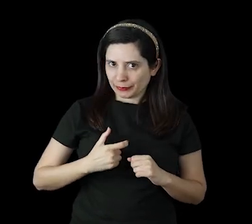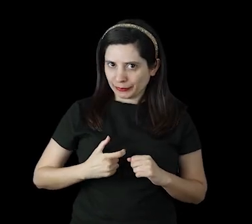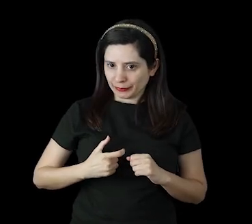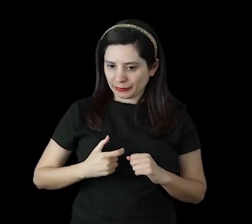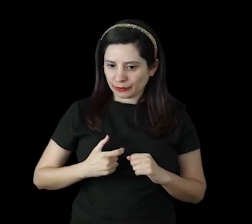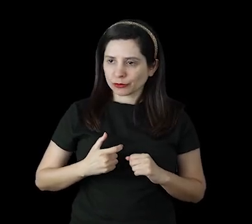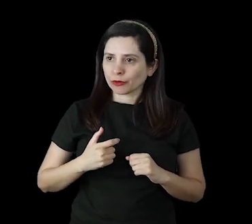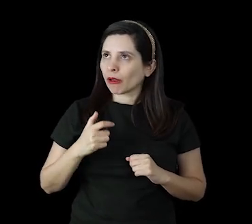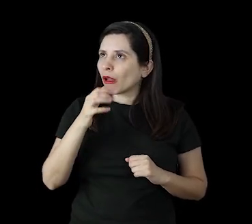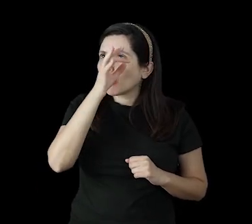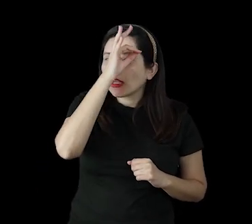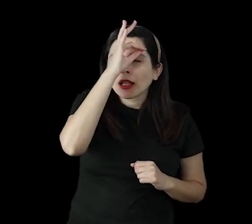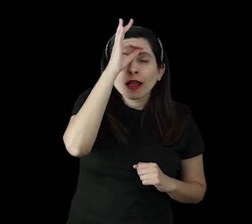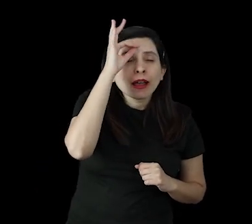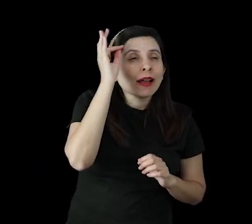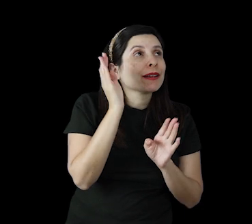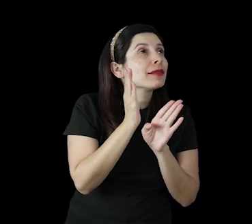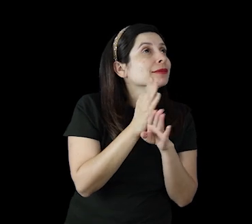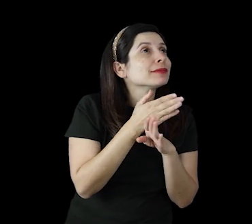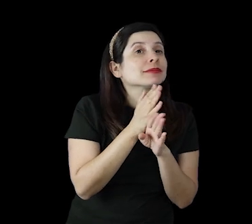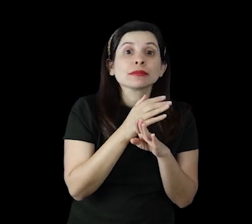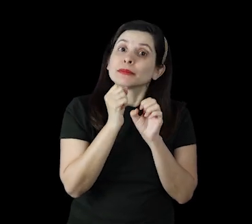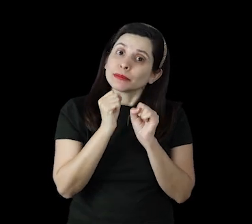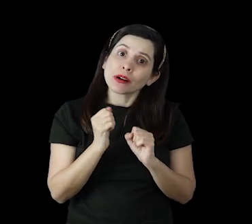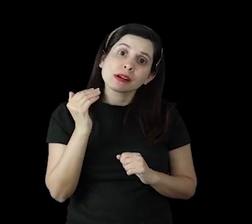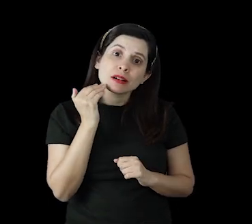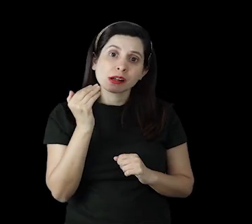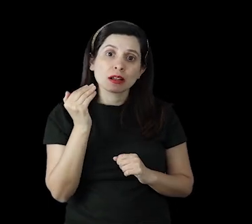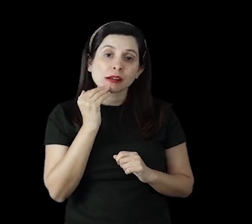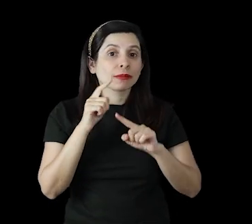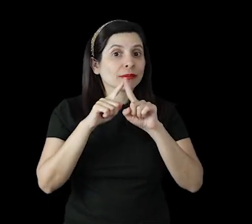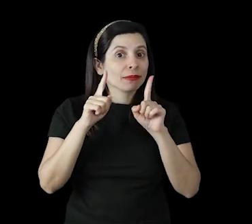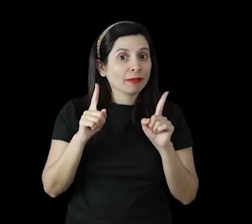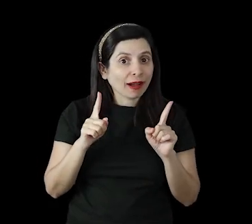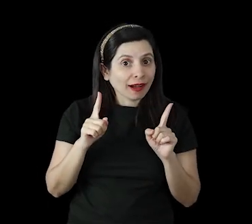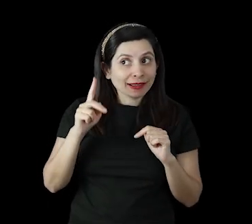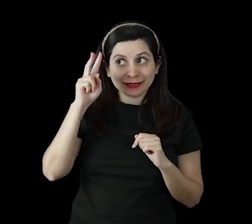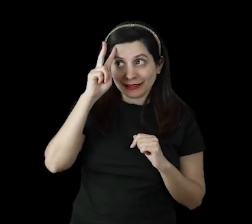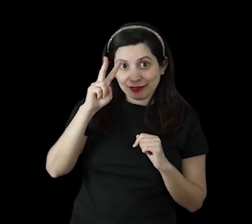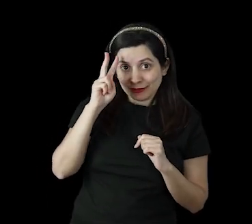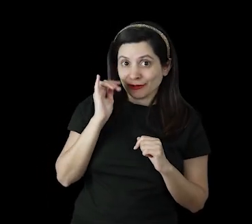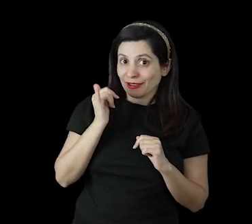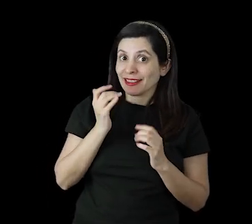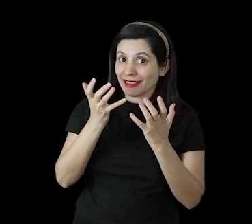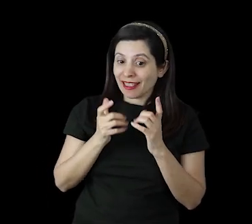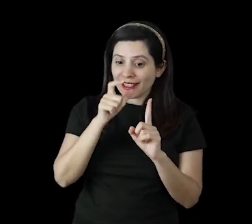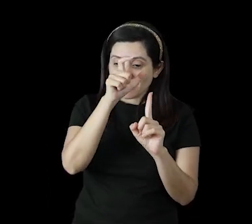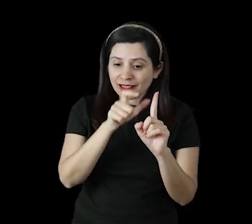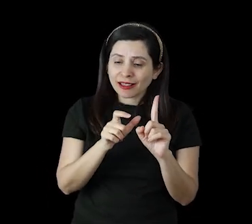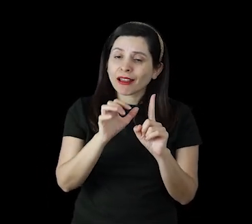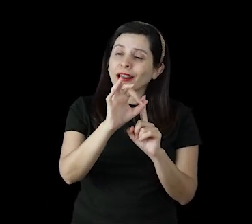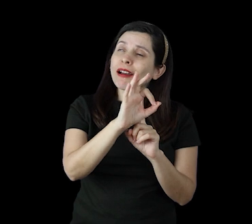sou distraída. Não, pode ser um defeito, mas depende para a história que eu estou contando. Eu quero colocar um personagem que é